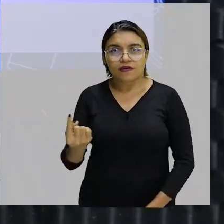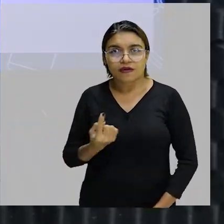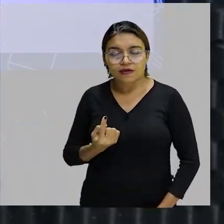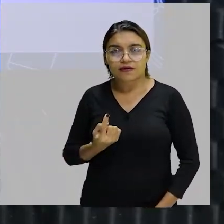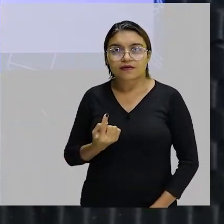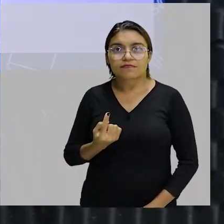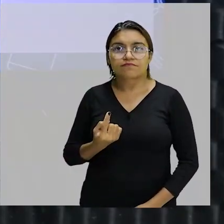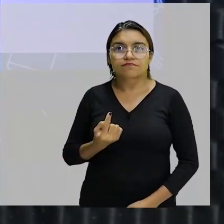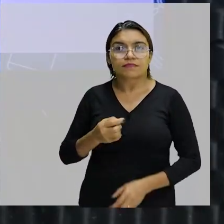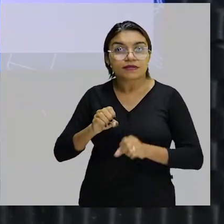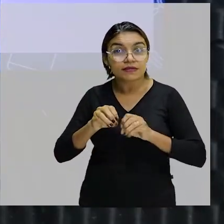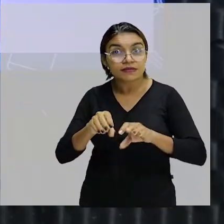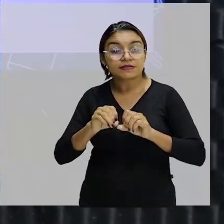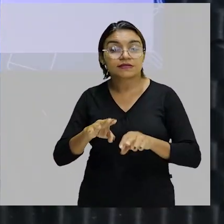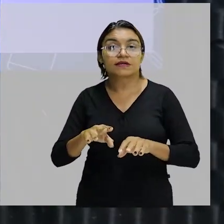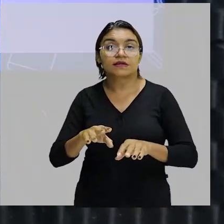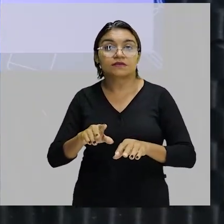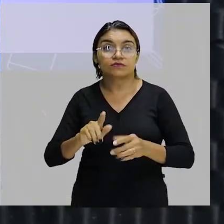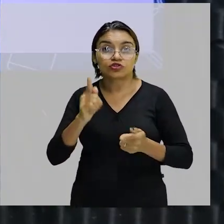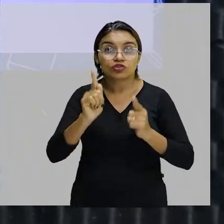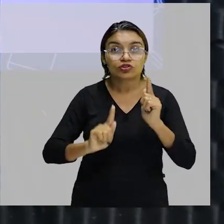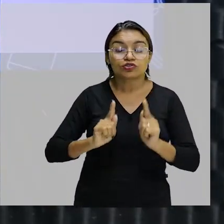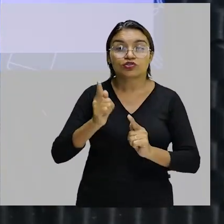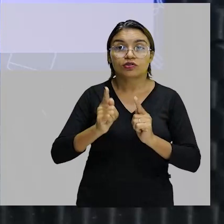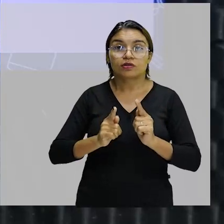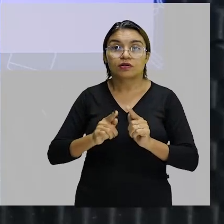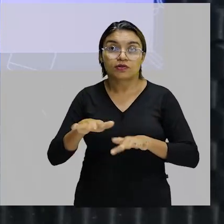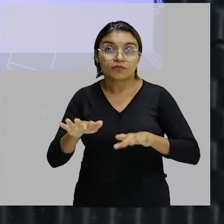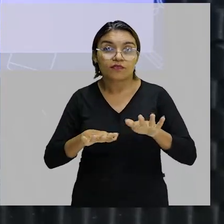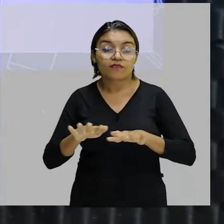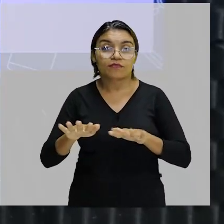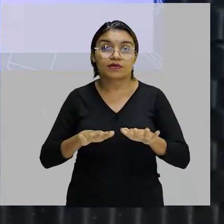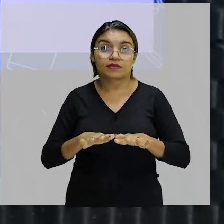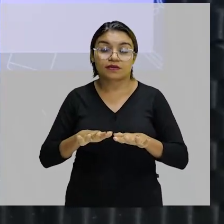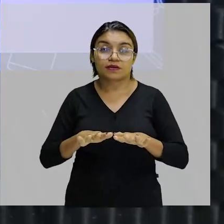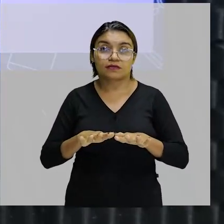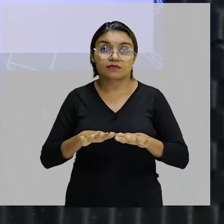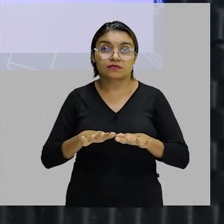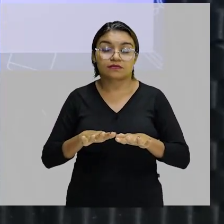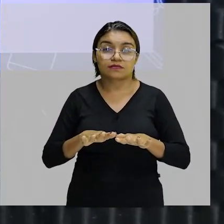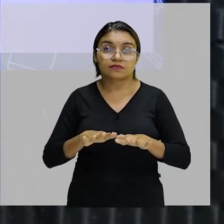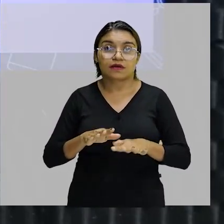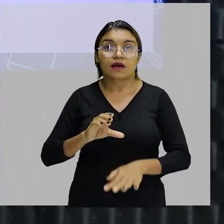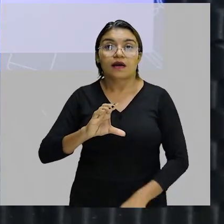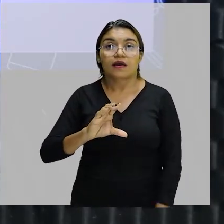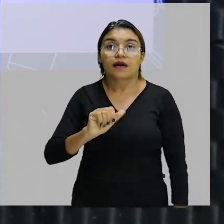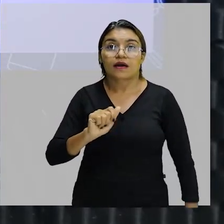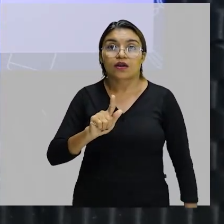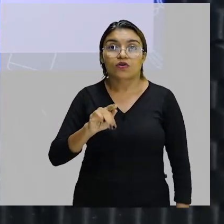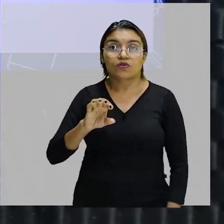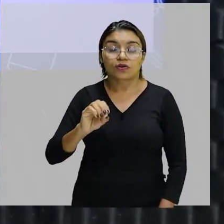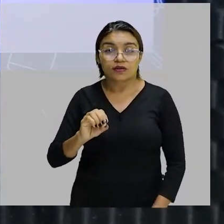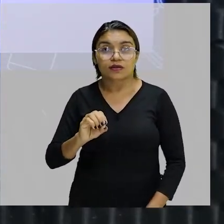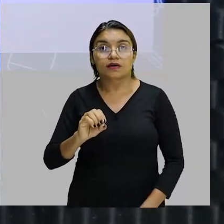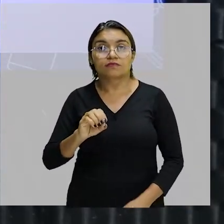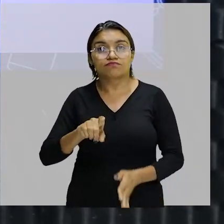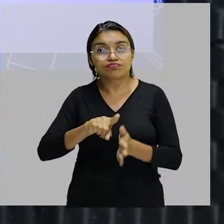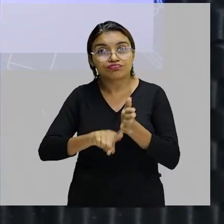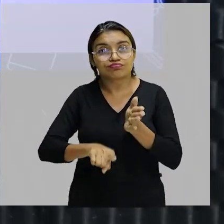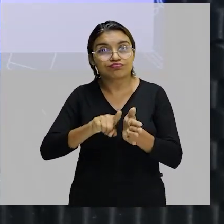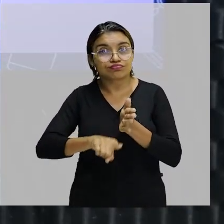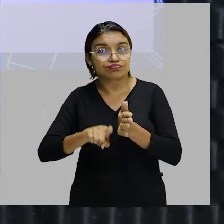gesticulando, eu estou me movimentando. Eu estou tendo gasto calórico maior do que os níveis de repouso? adutor. Isso é atividade física?